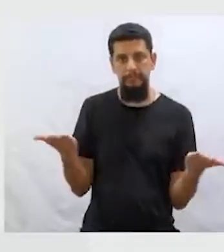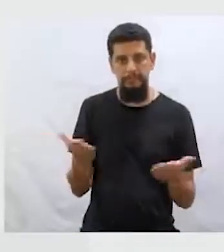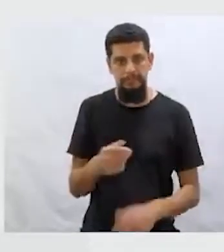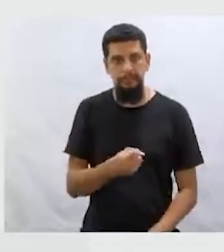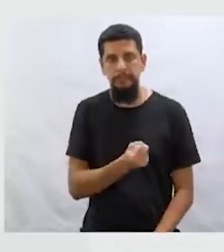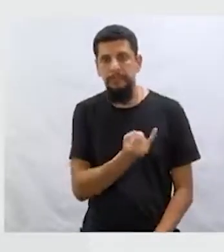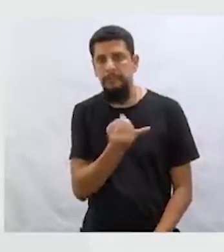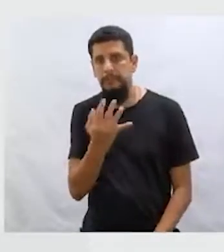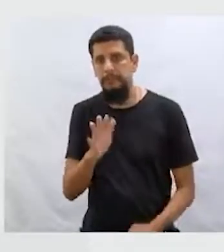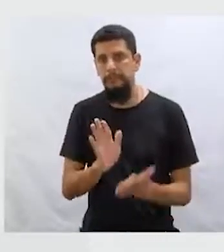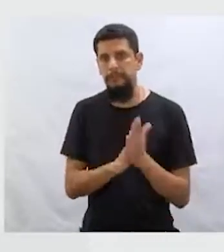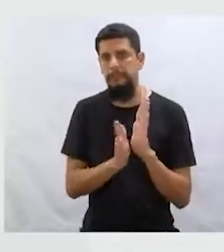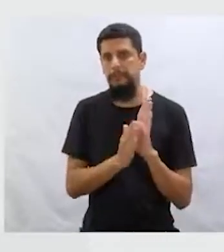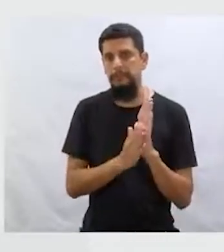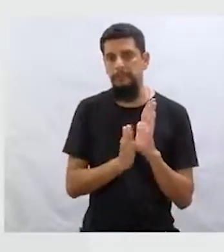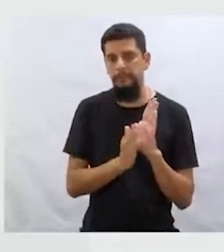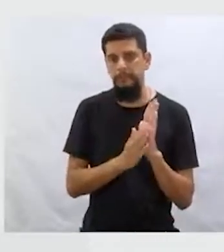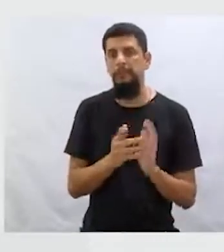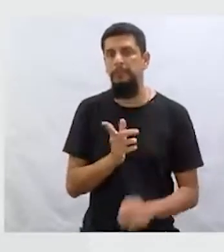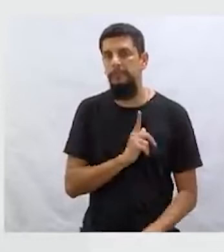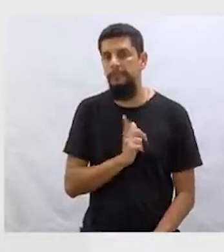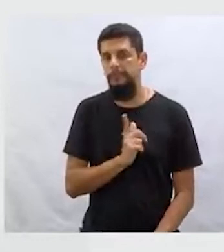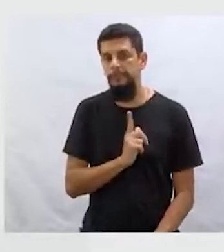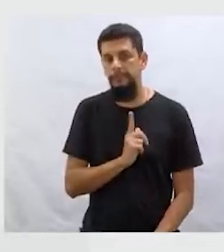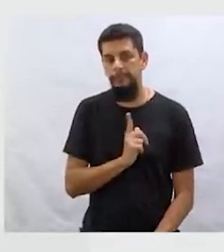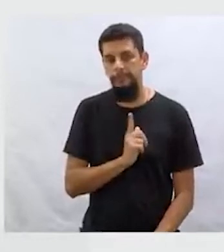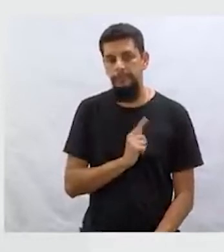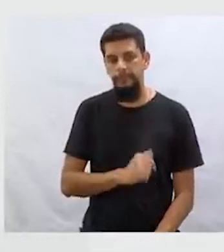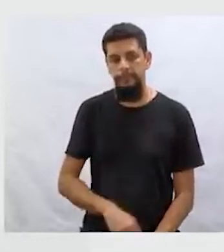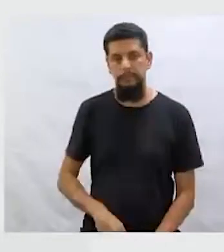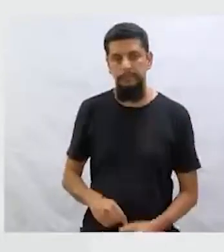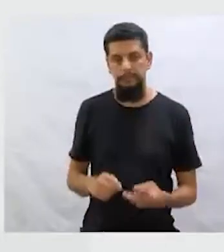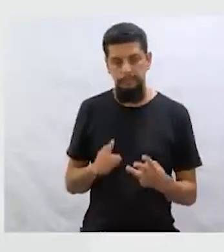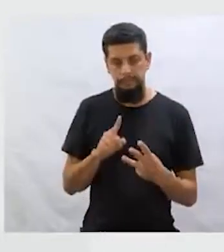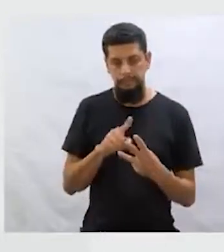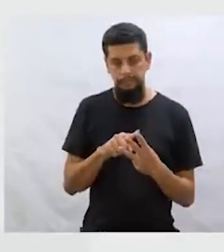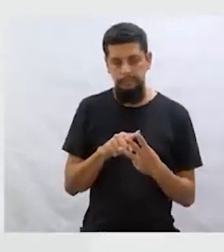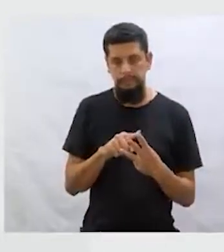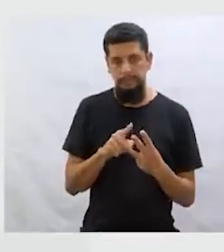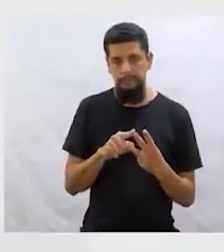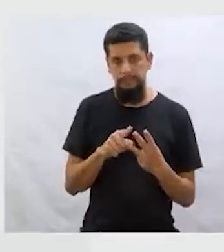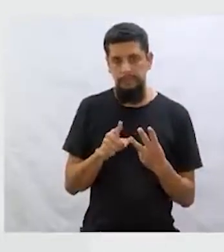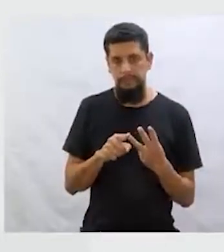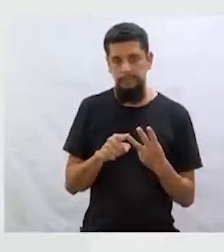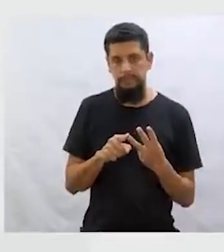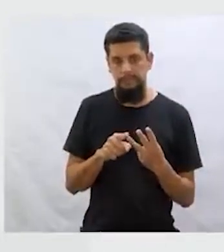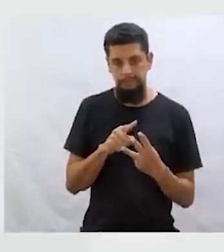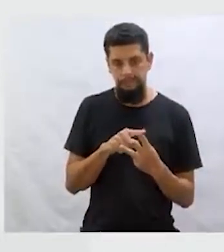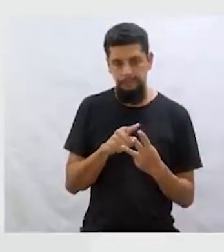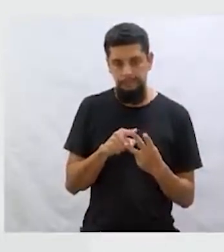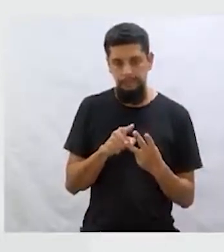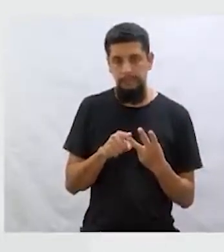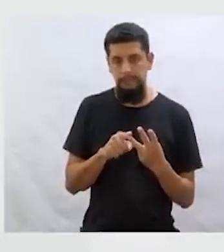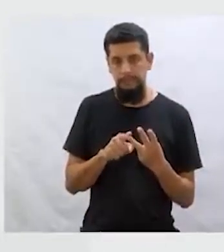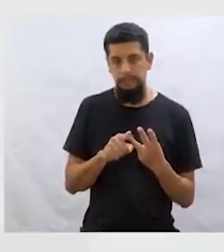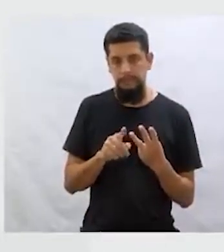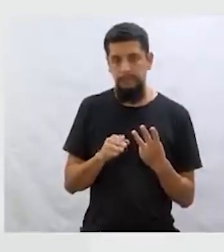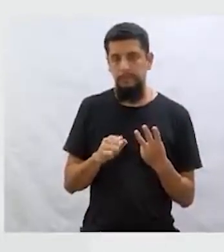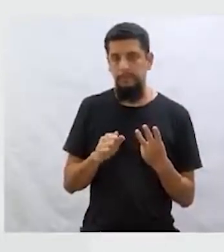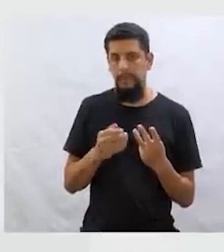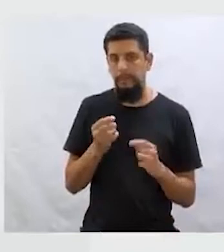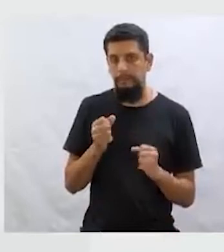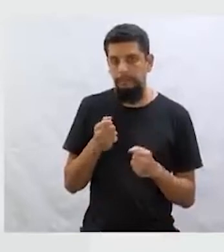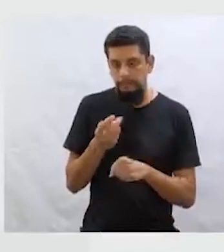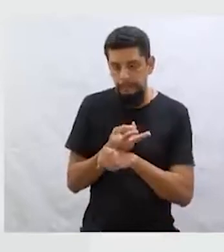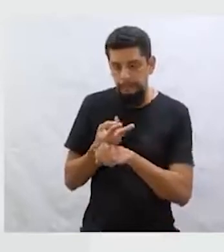Professora Bruna, quantos dedinhos está levantado na segunda mãozinha mesmo? 3. 3 dedinhos estão levantados. Então,